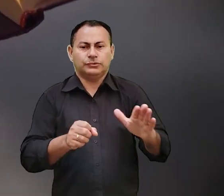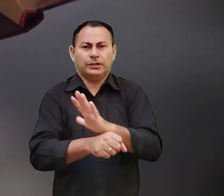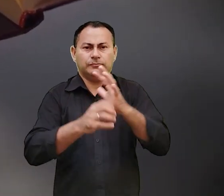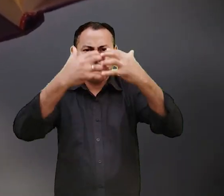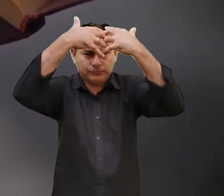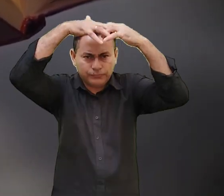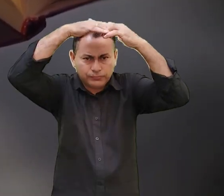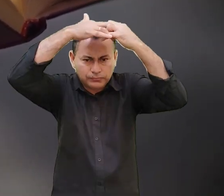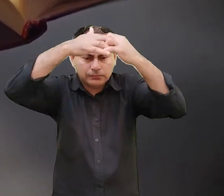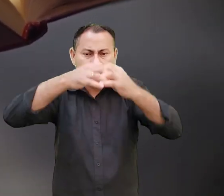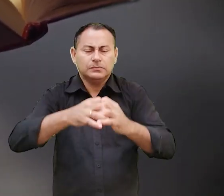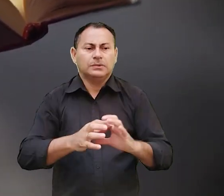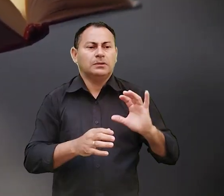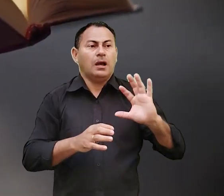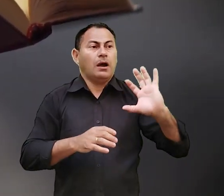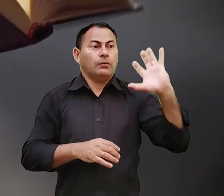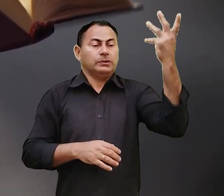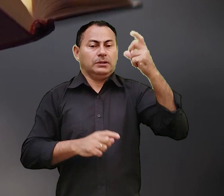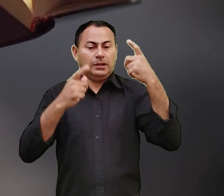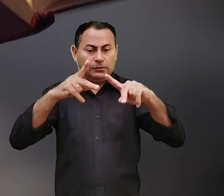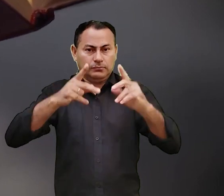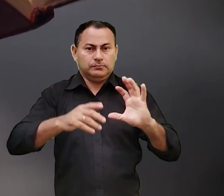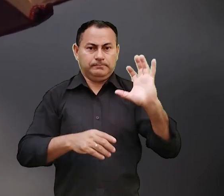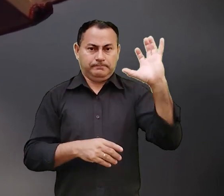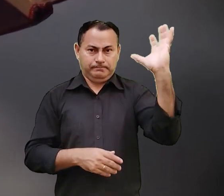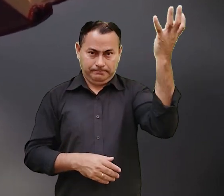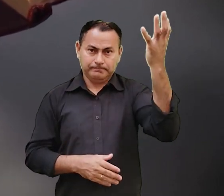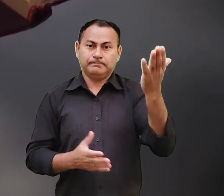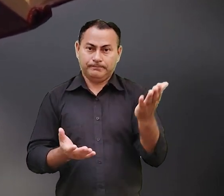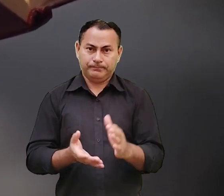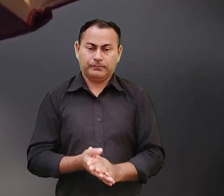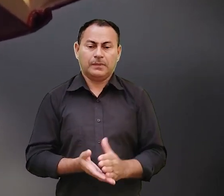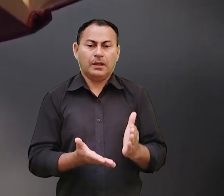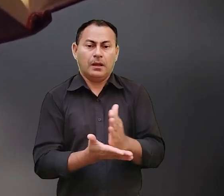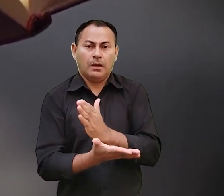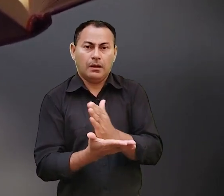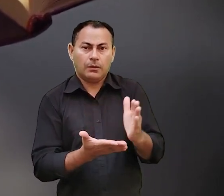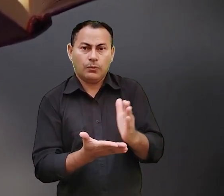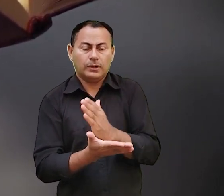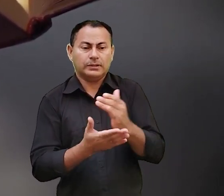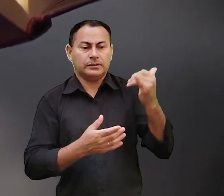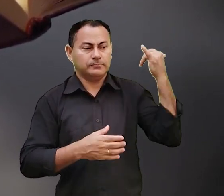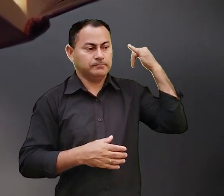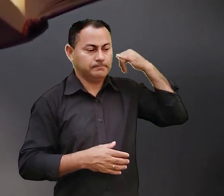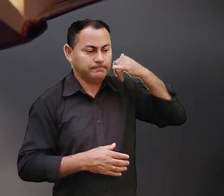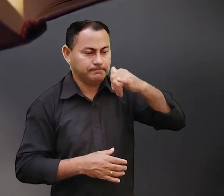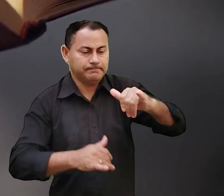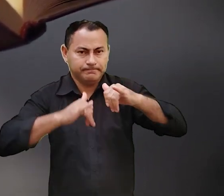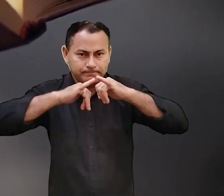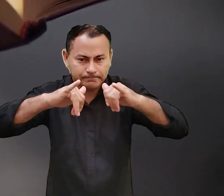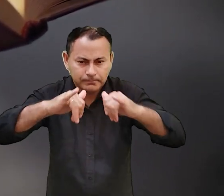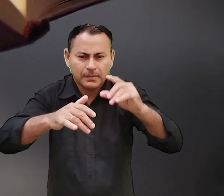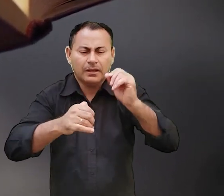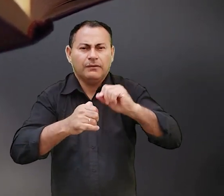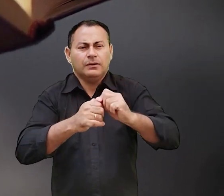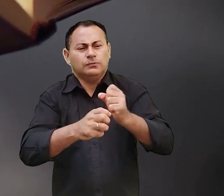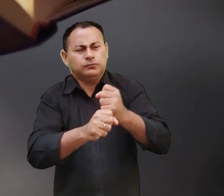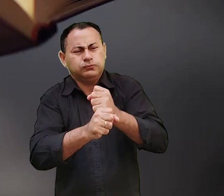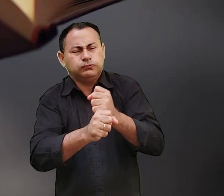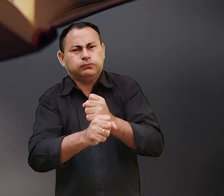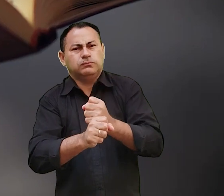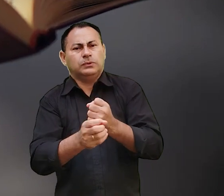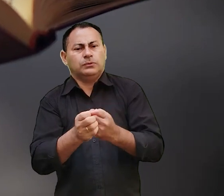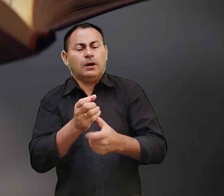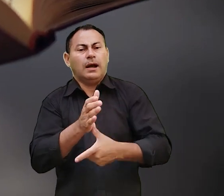profecias sobrenaturais que aconteceram, que se cumpriram literalmente. Algumas dessas profecias foram feitas centenas de